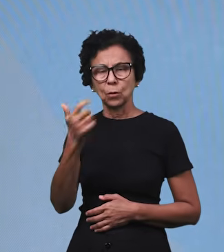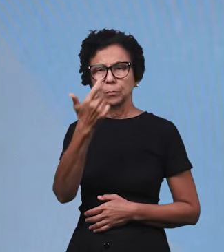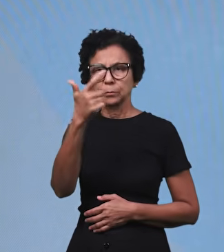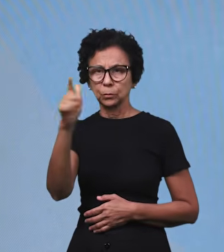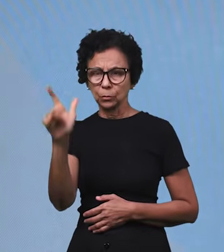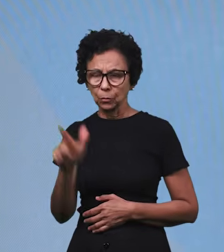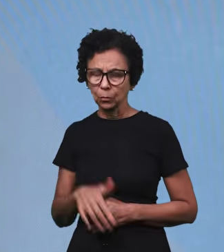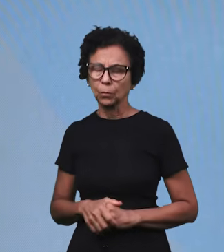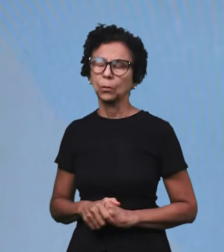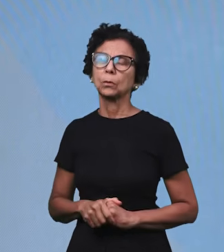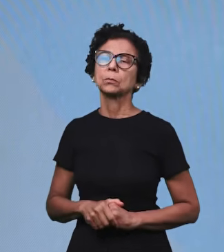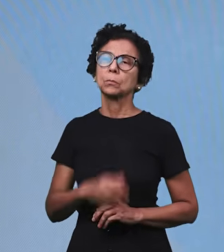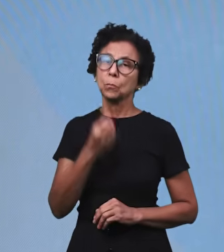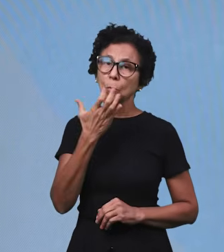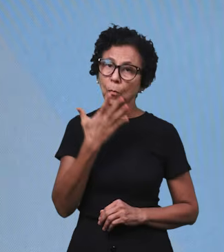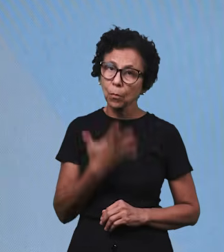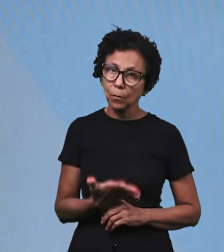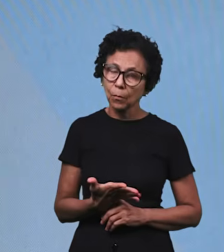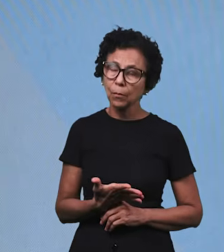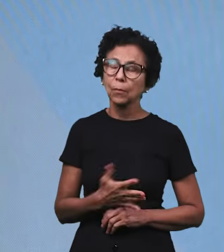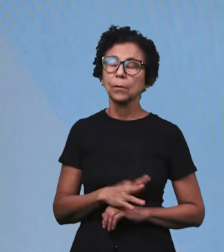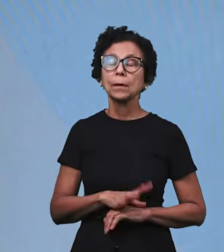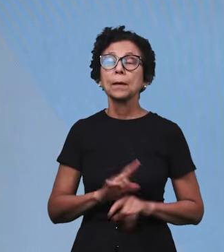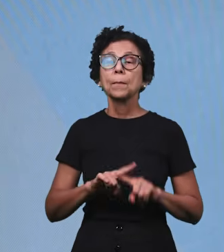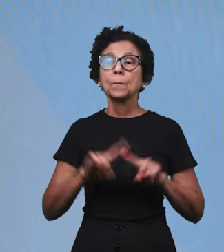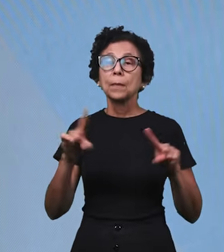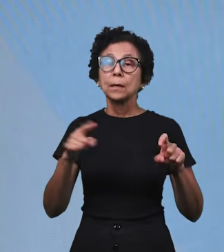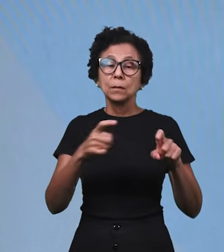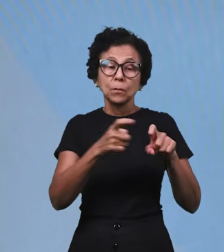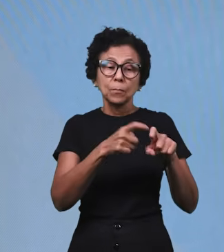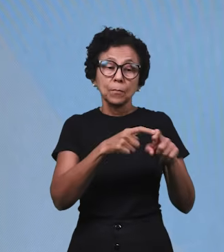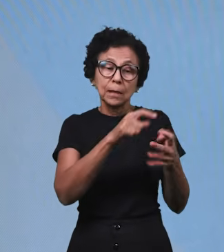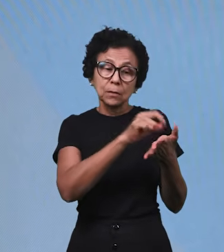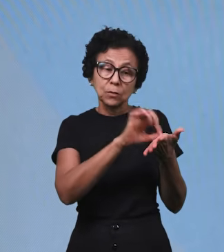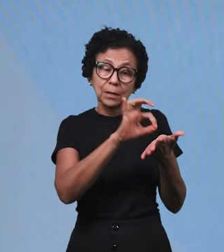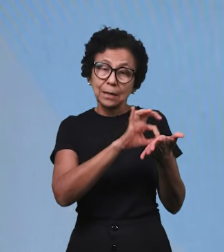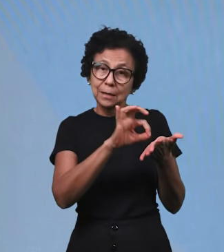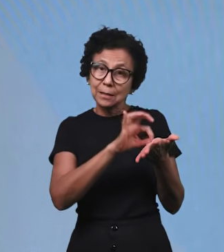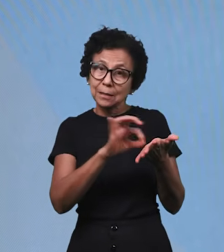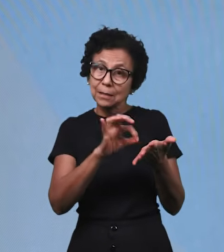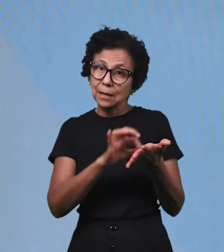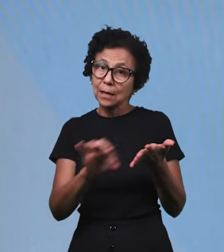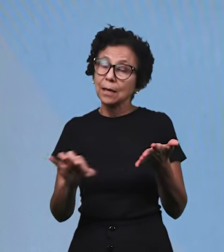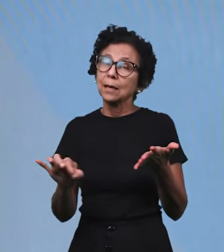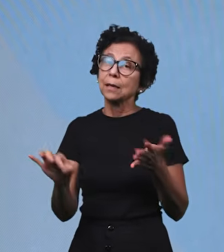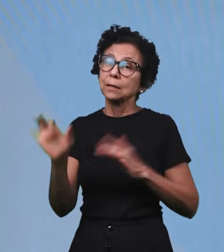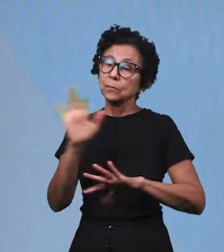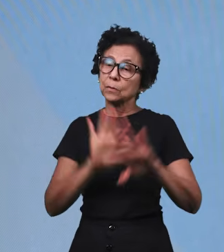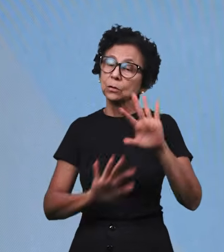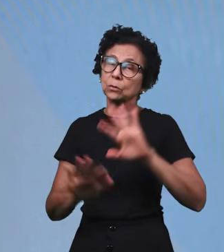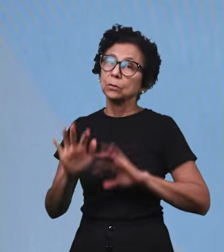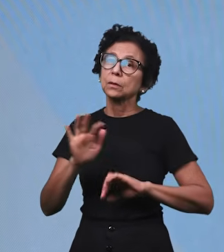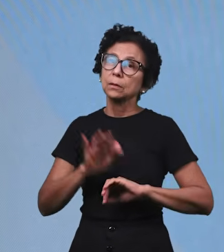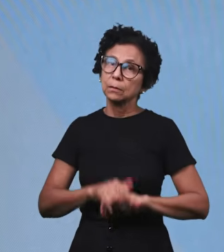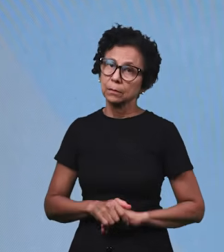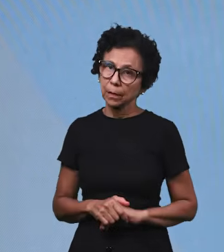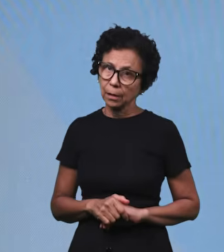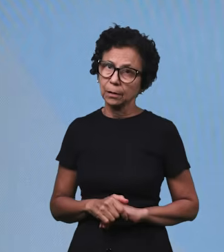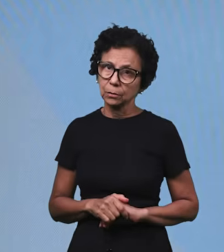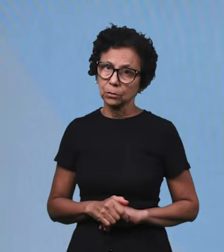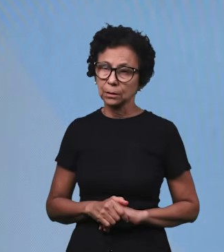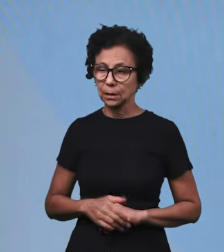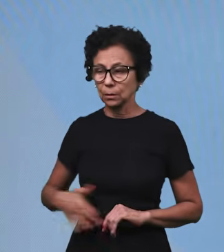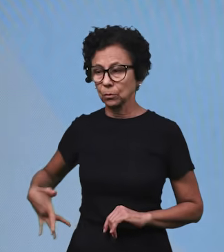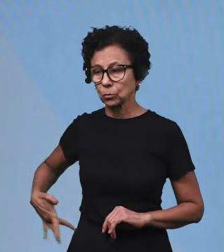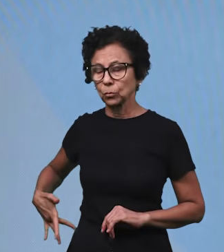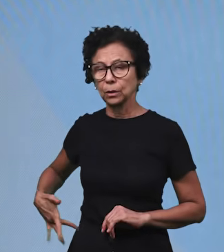ser utilizados sob prescrição médica, né? O uso contínuo pode causar o mesmo tipo de lesão que os anti-inflamatórios causam.